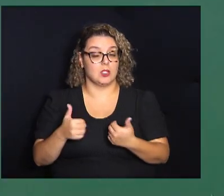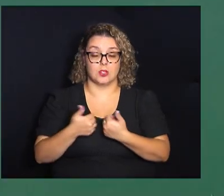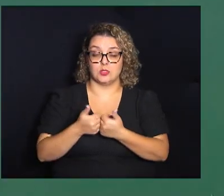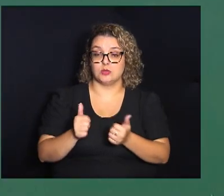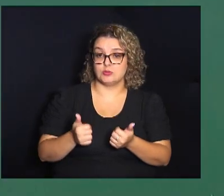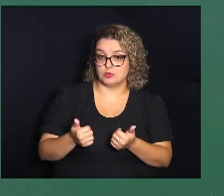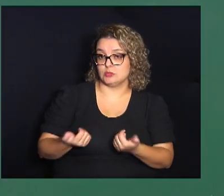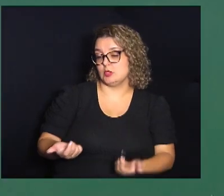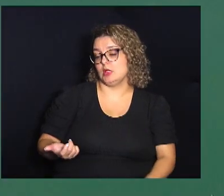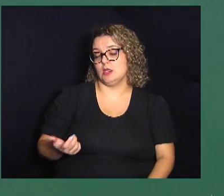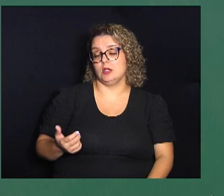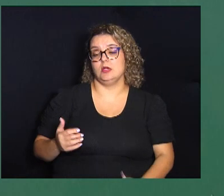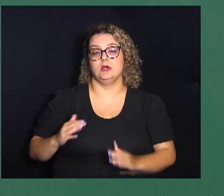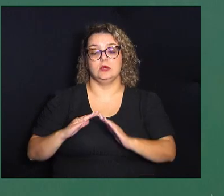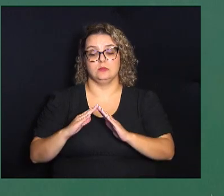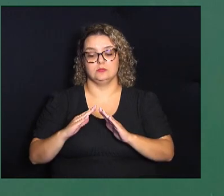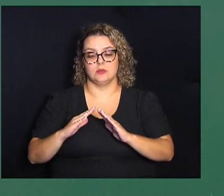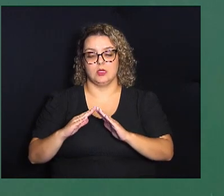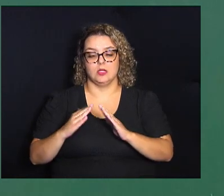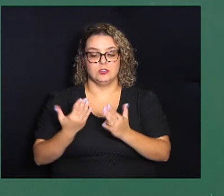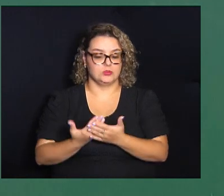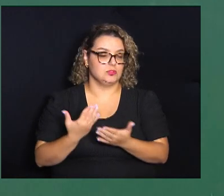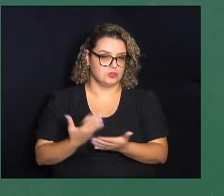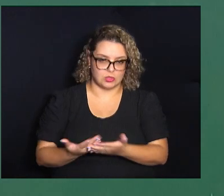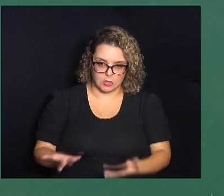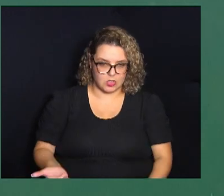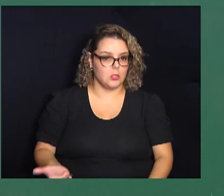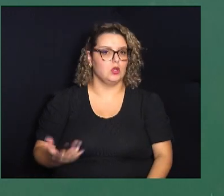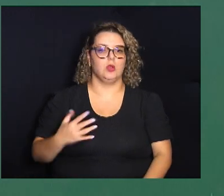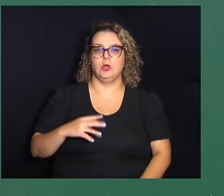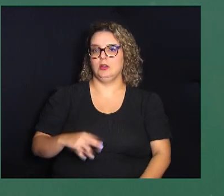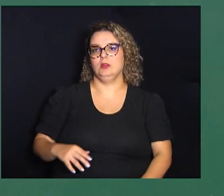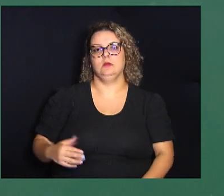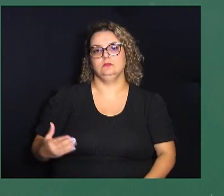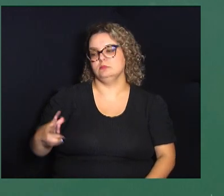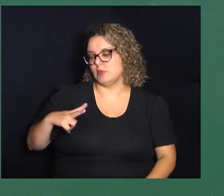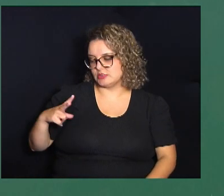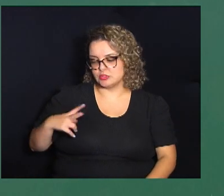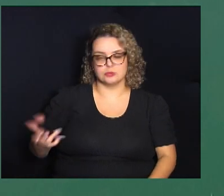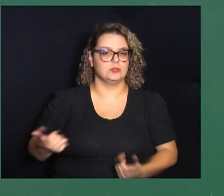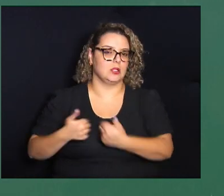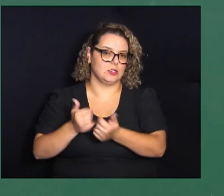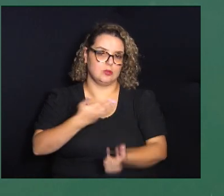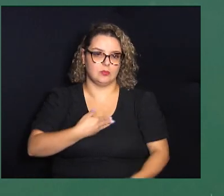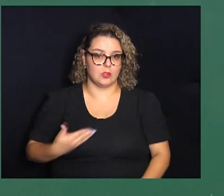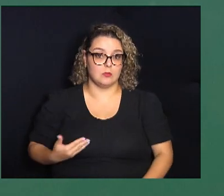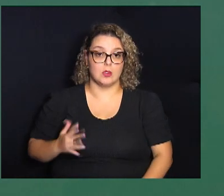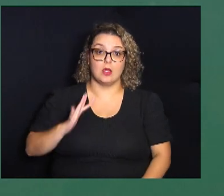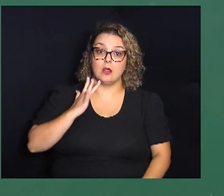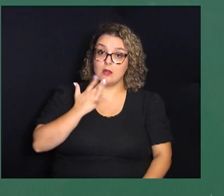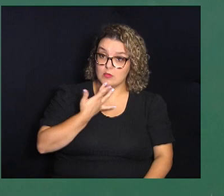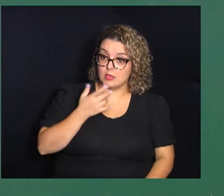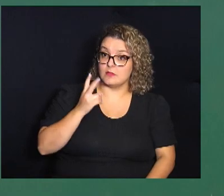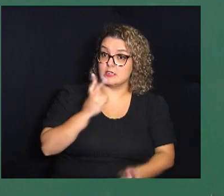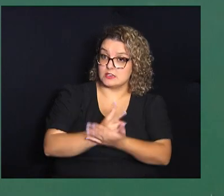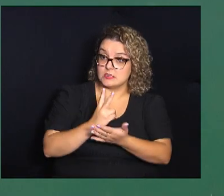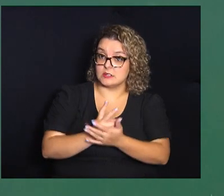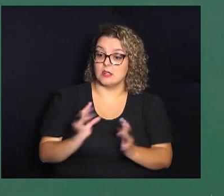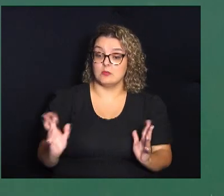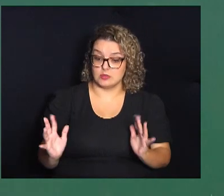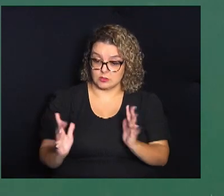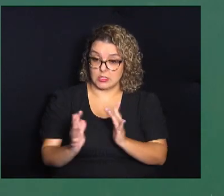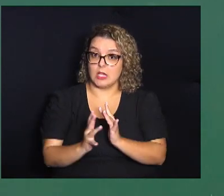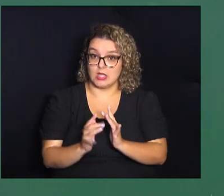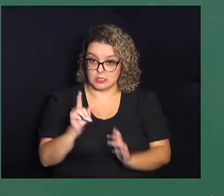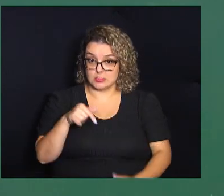particular, não é? Com algumas informações, a preferência é sempre do pedestre, Isso é Sempre legal do pedestre, também, sim. as